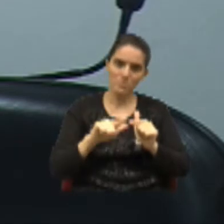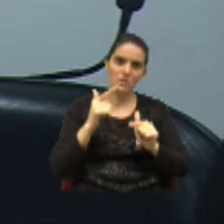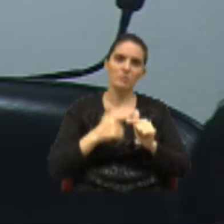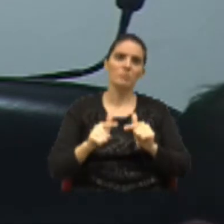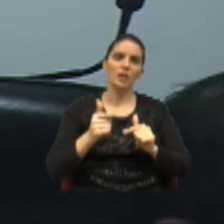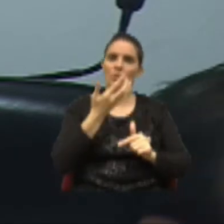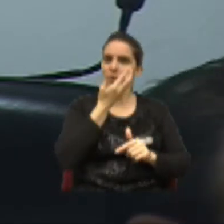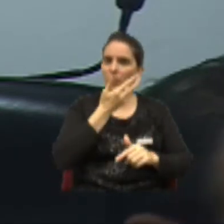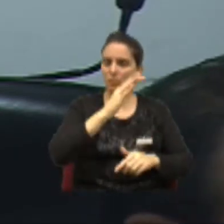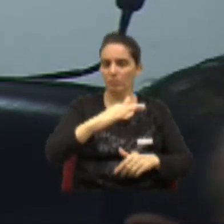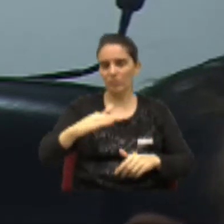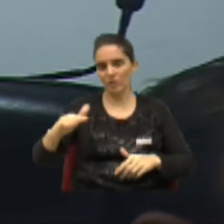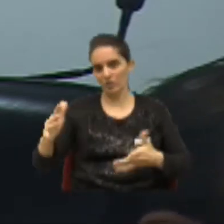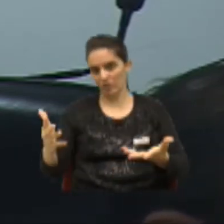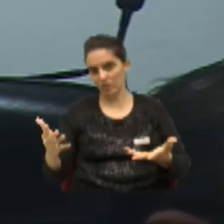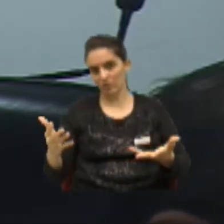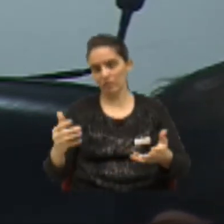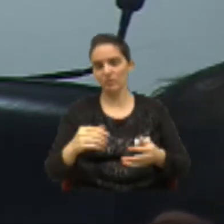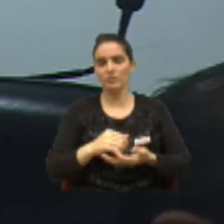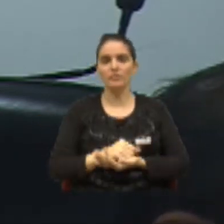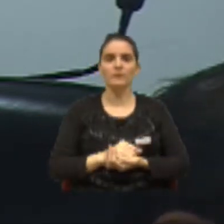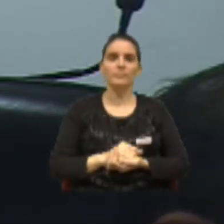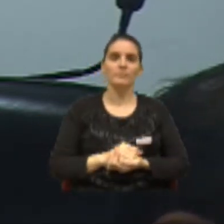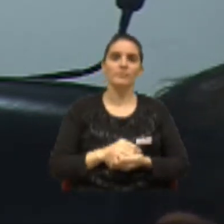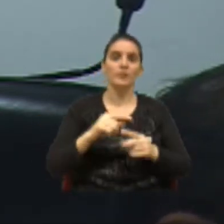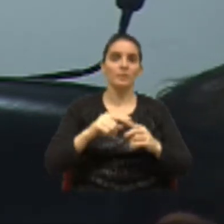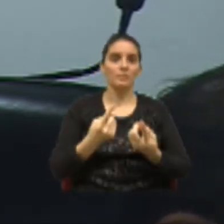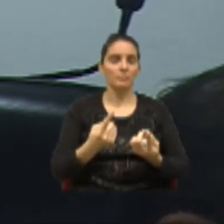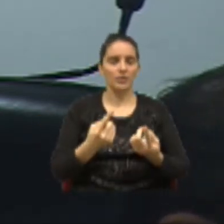seja o menor possível, mas que seja,